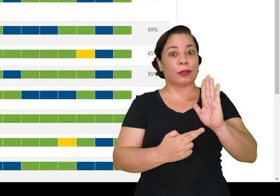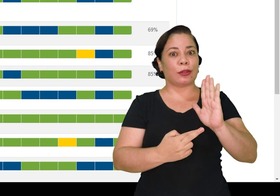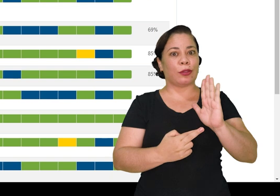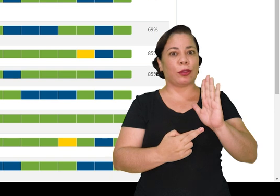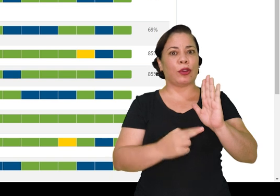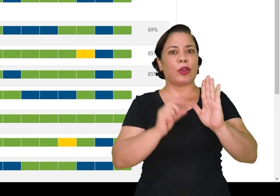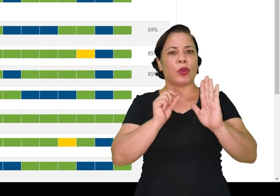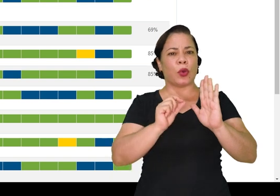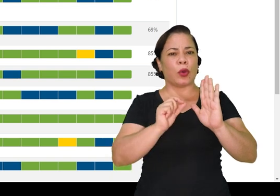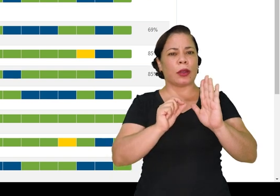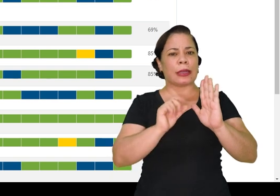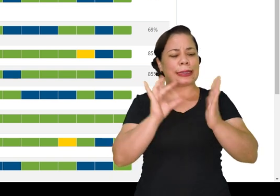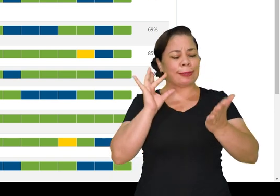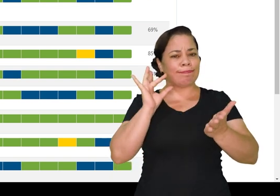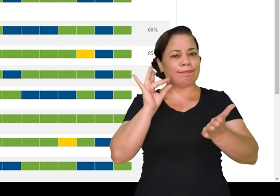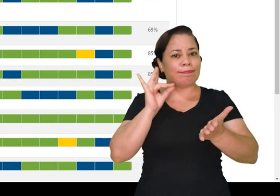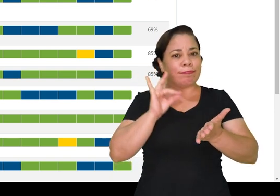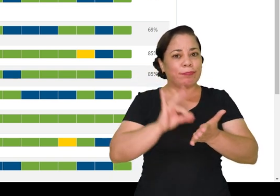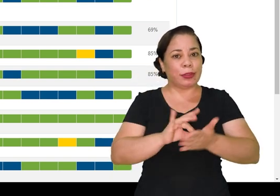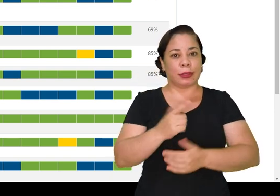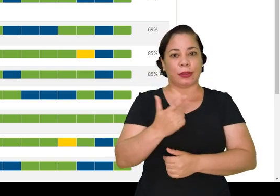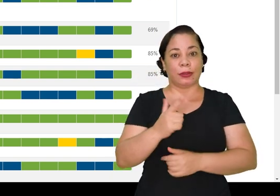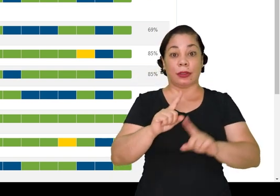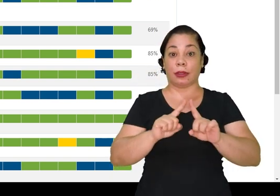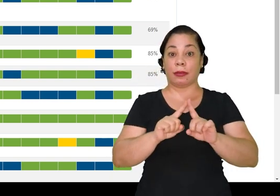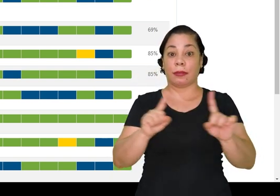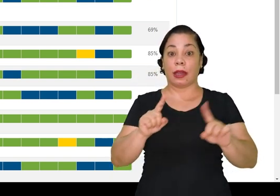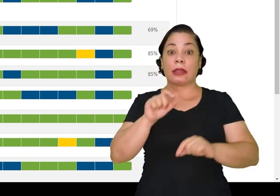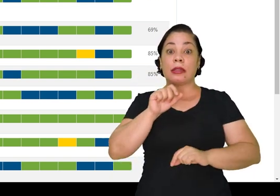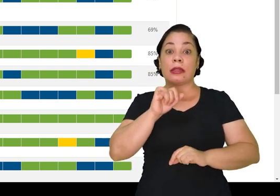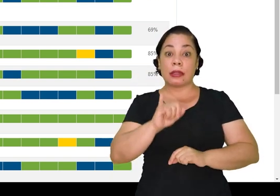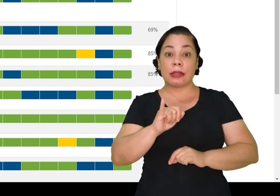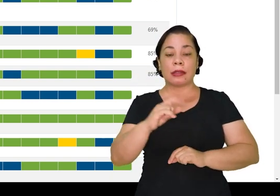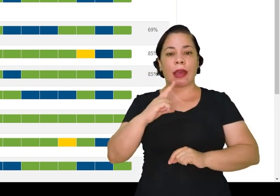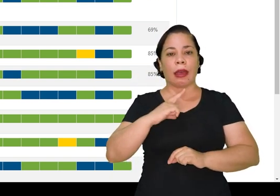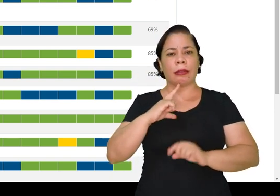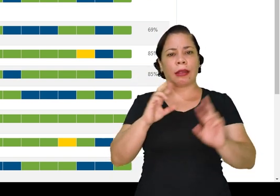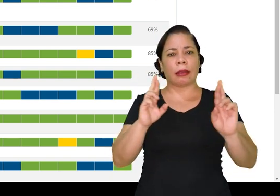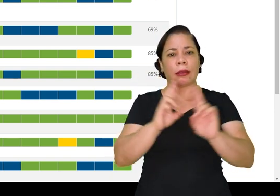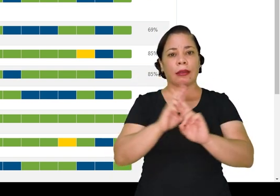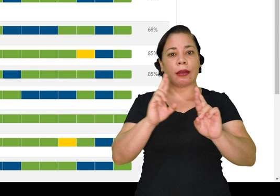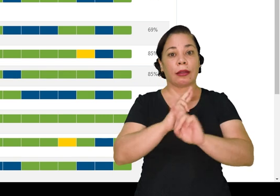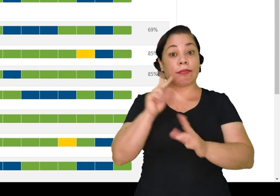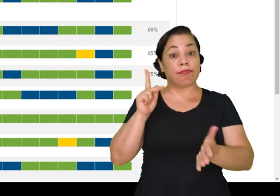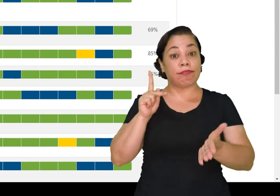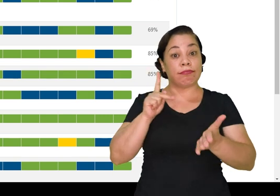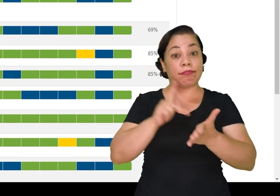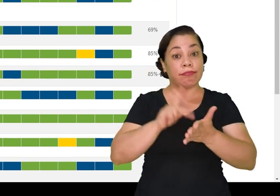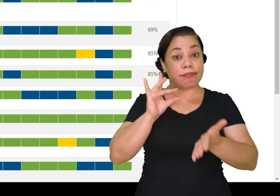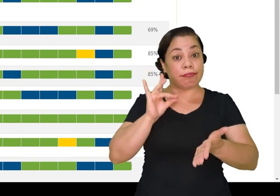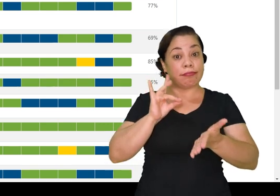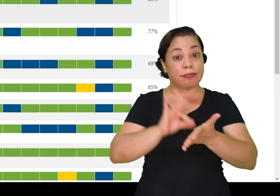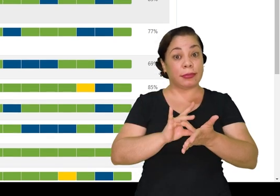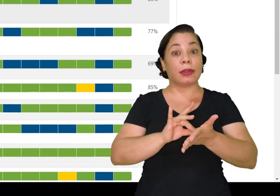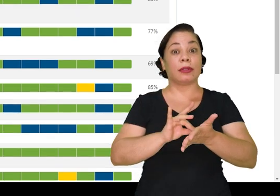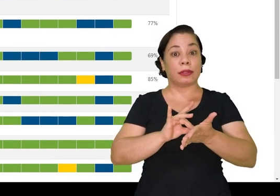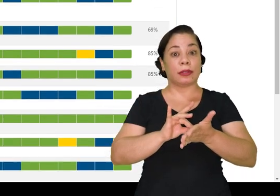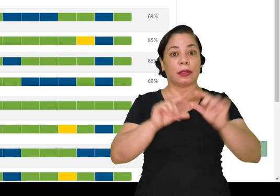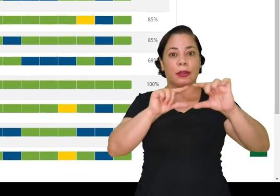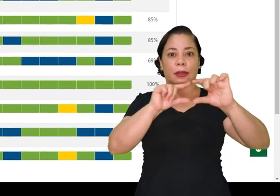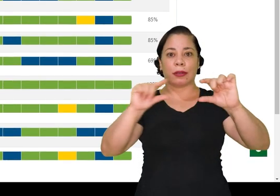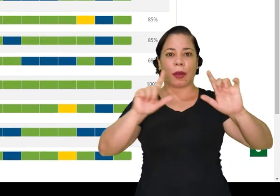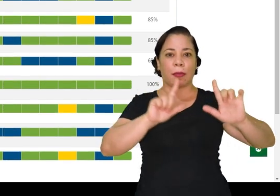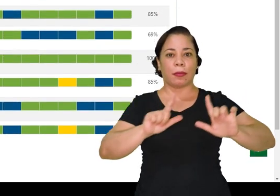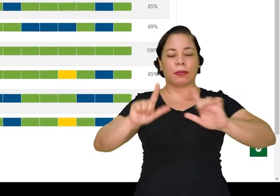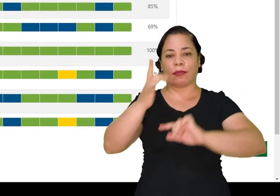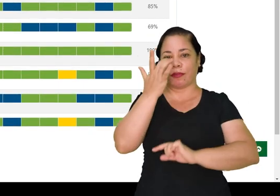seja tão fidedigno a realidade Mas se estiver correspondendo a realidade Então por este bloco